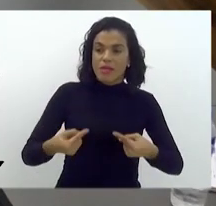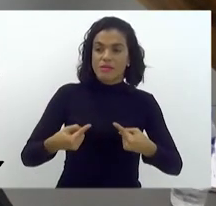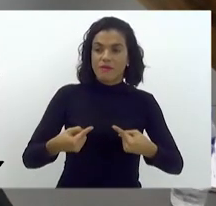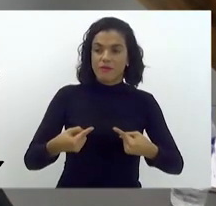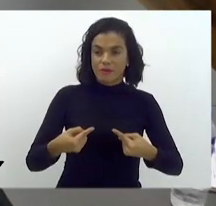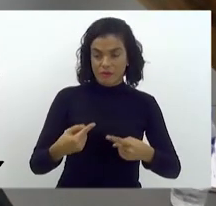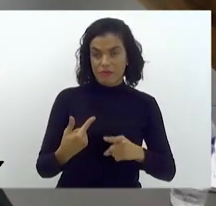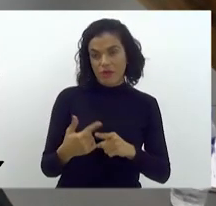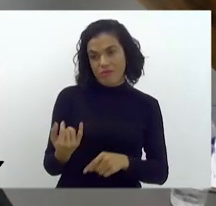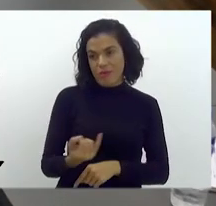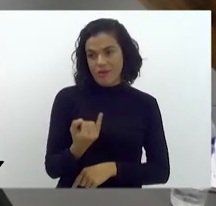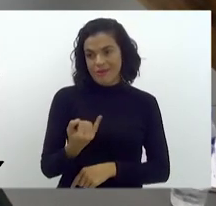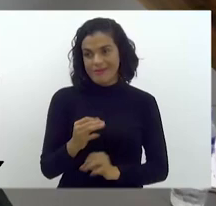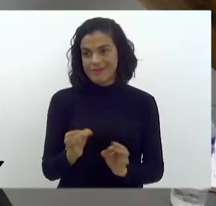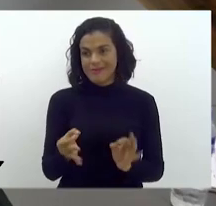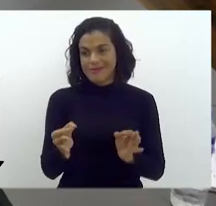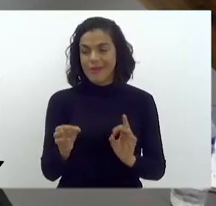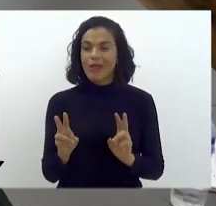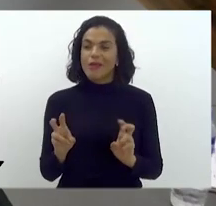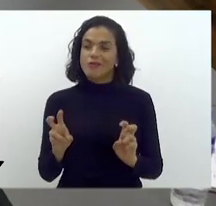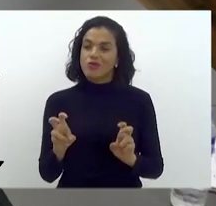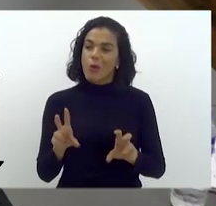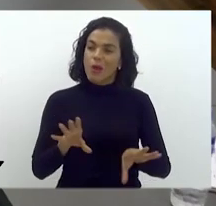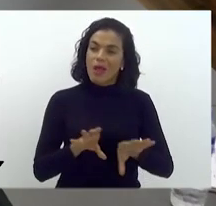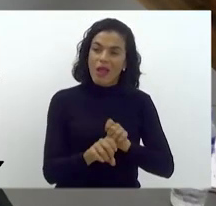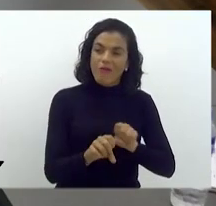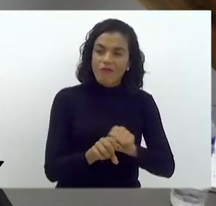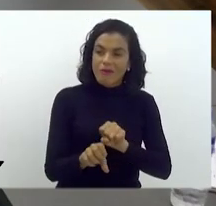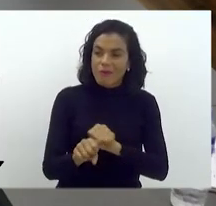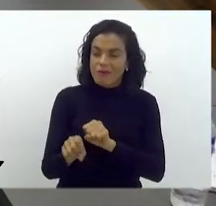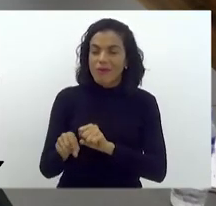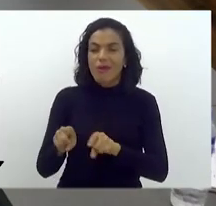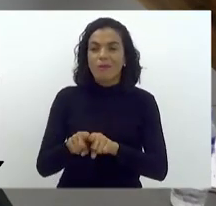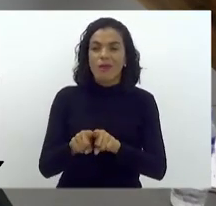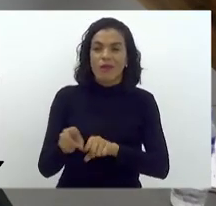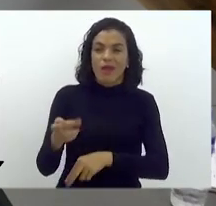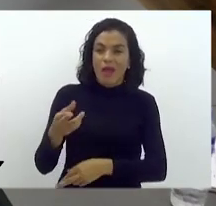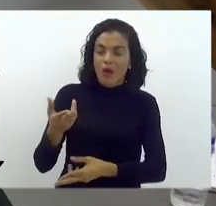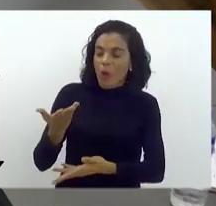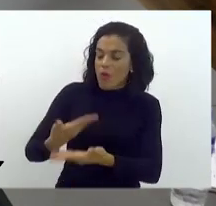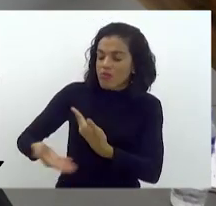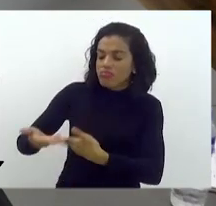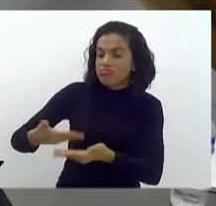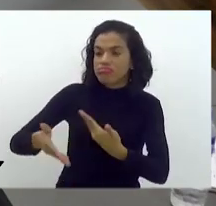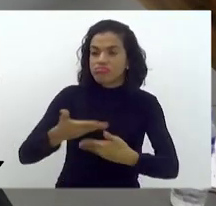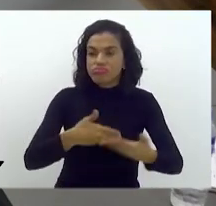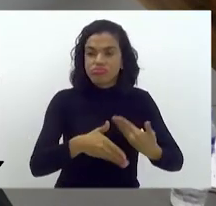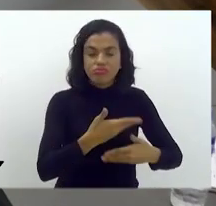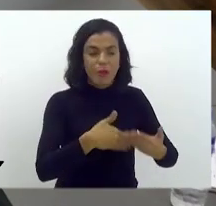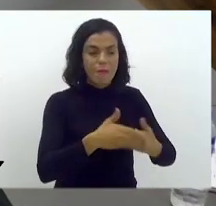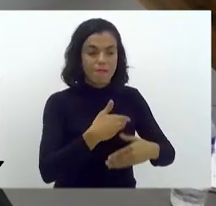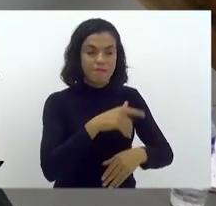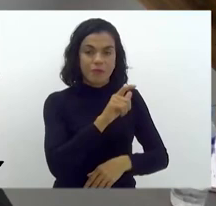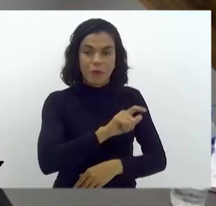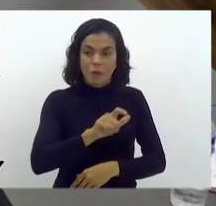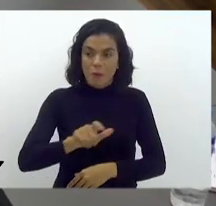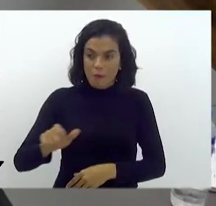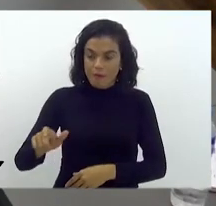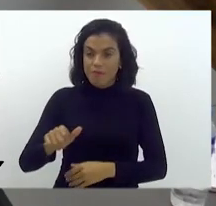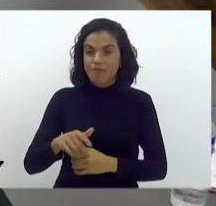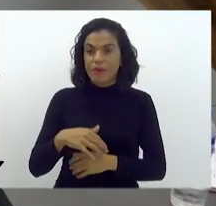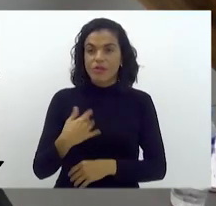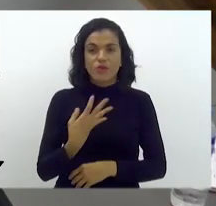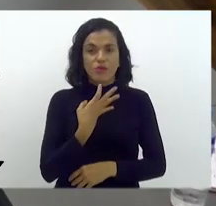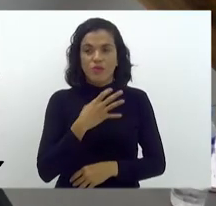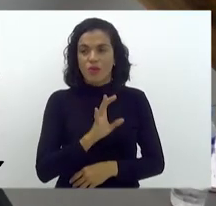são importantes que é essa questão da capacitação o relacionamento que nós devemos estabelecer com os provedores a gente não